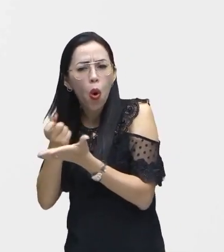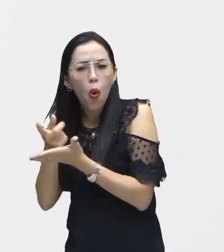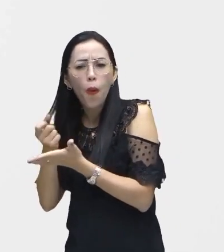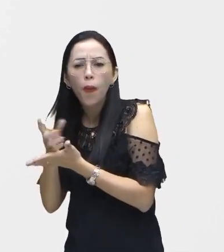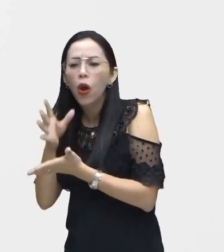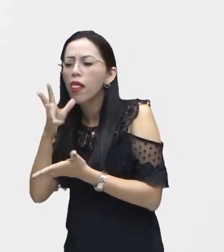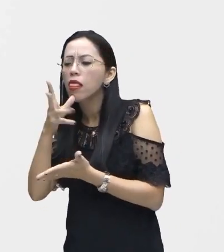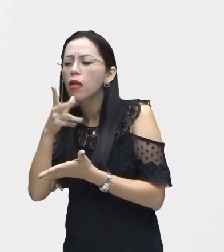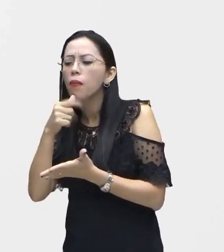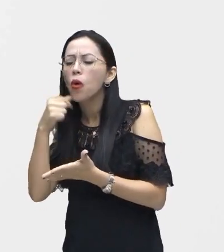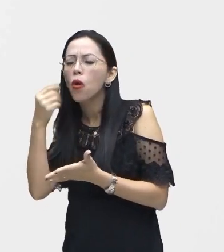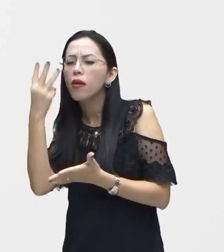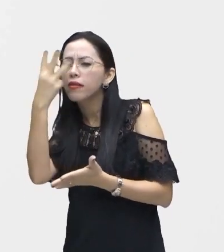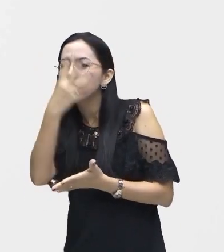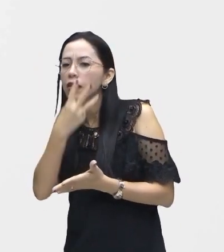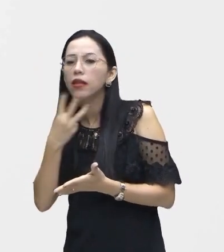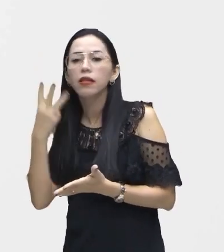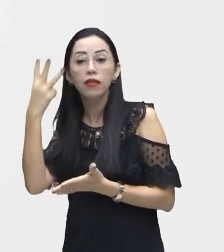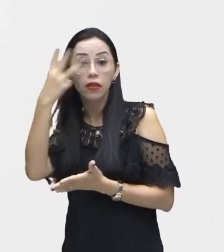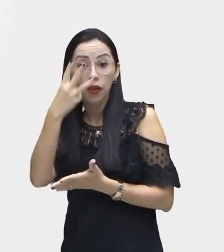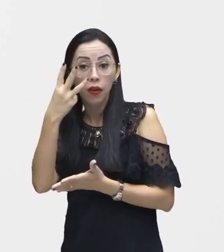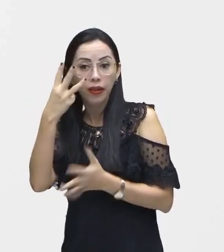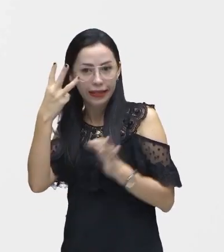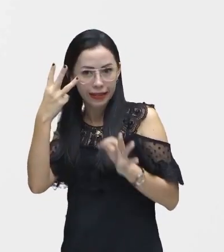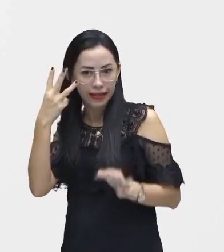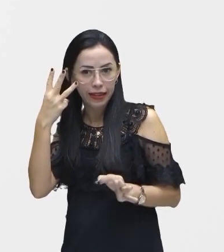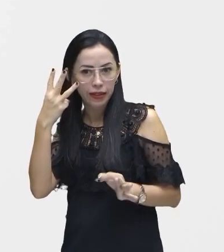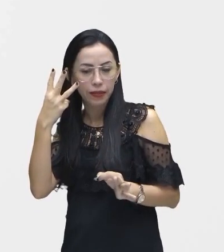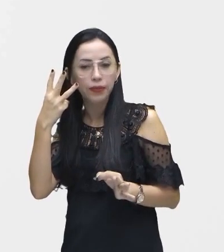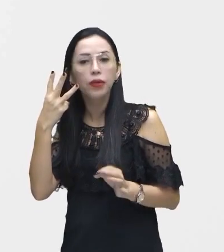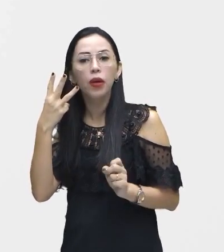3 horas, tá certo?